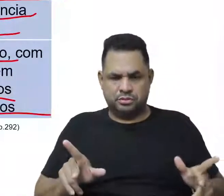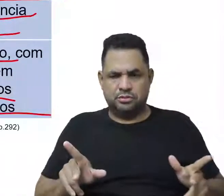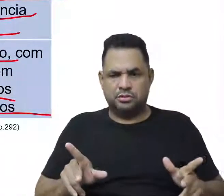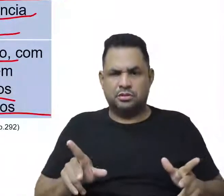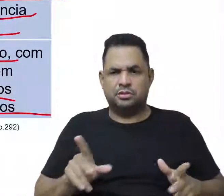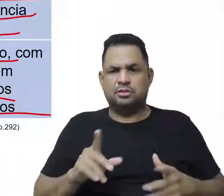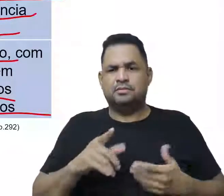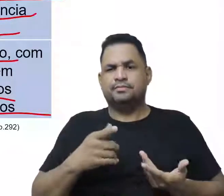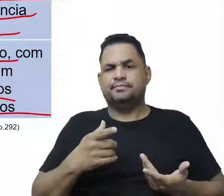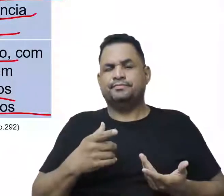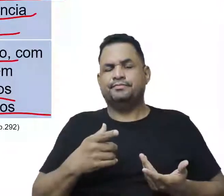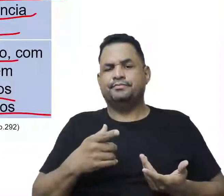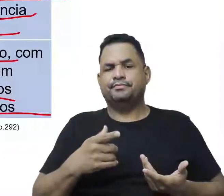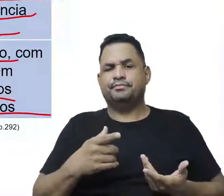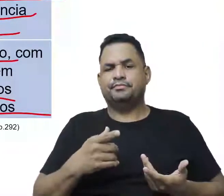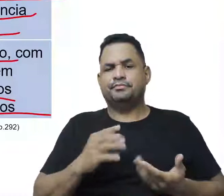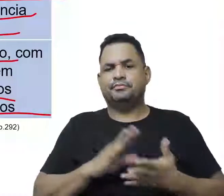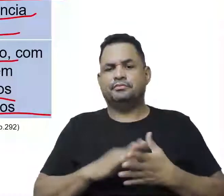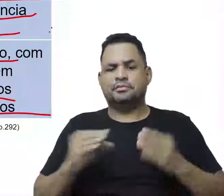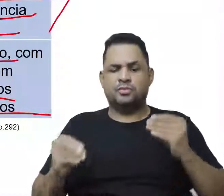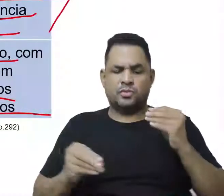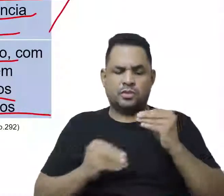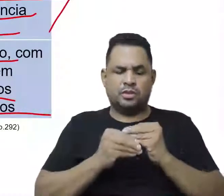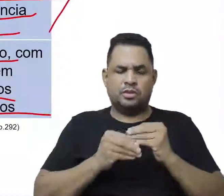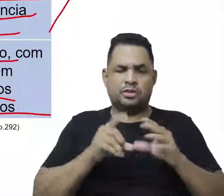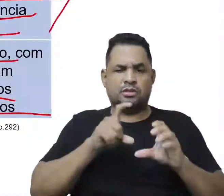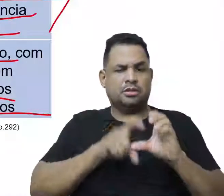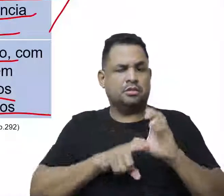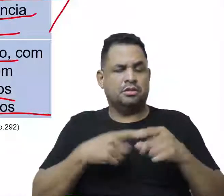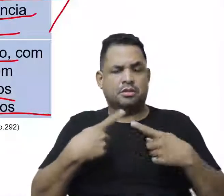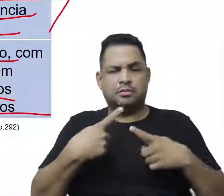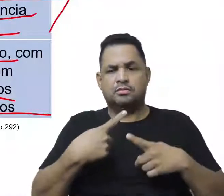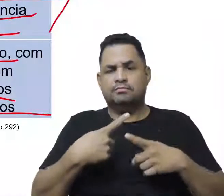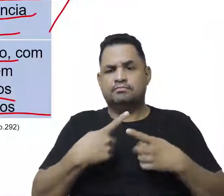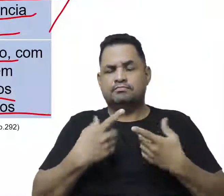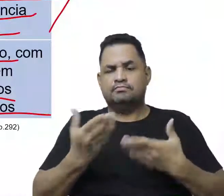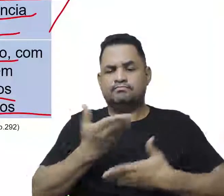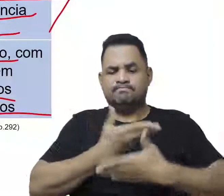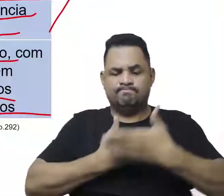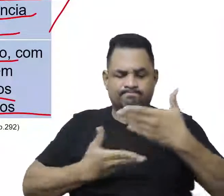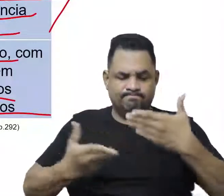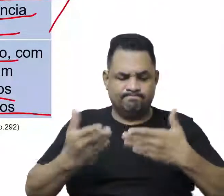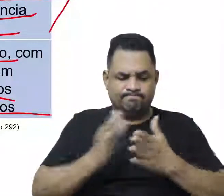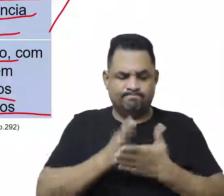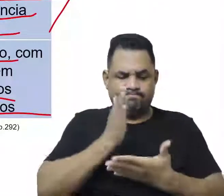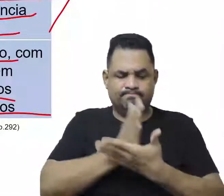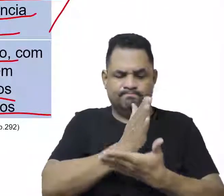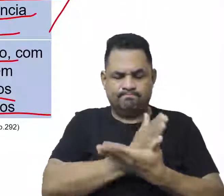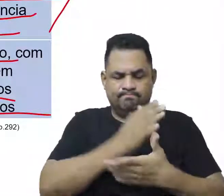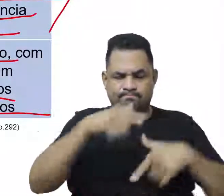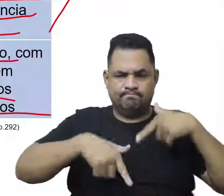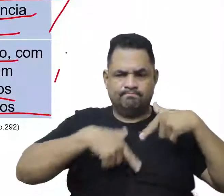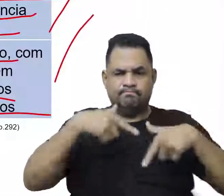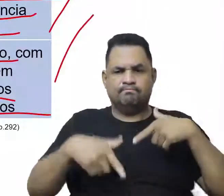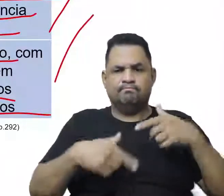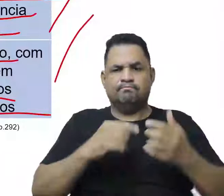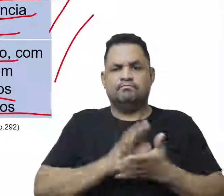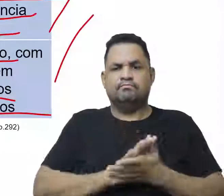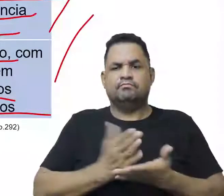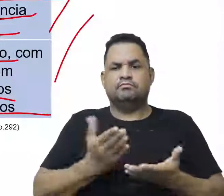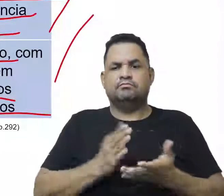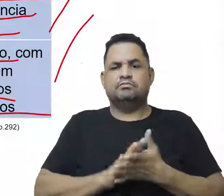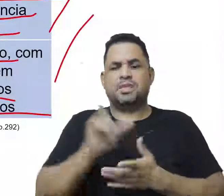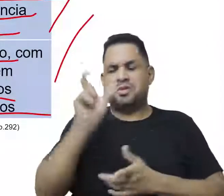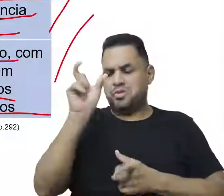a uma complementariedade Independência mais ligadas a essa divisão social do trabalho e